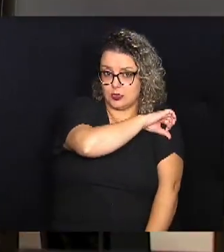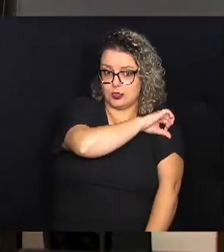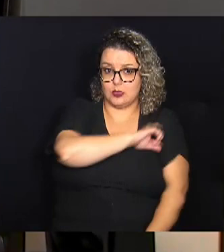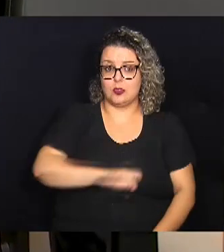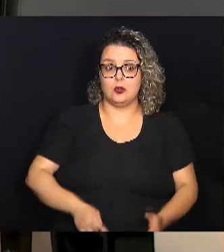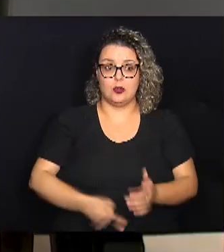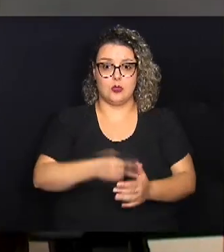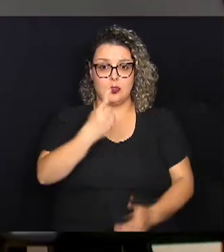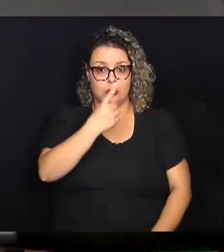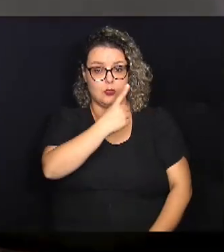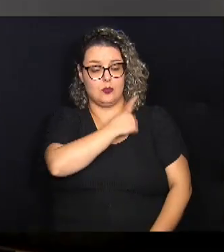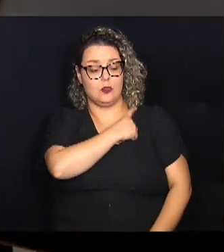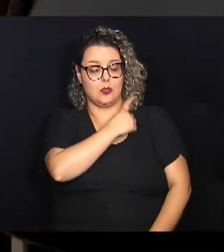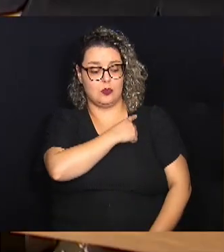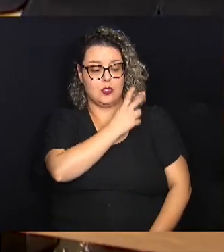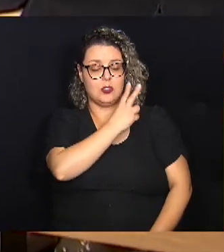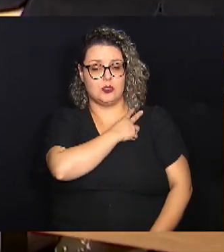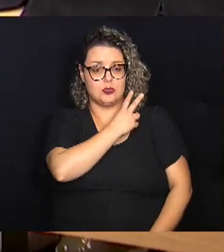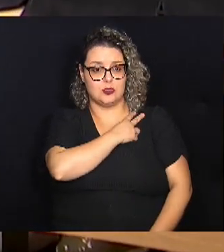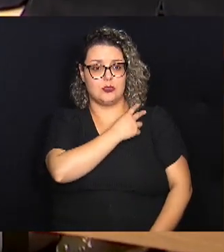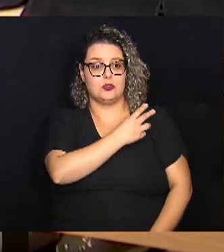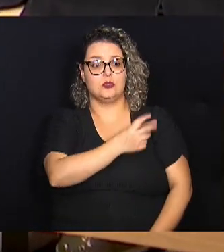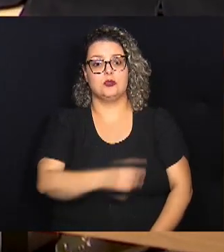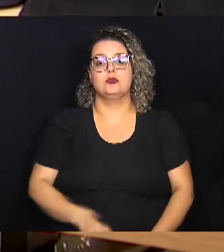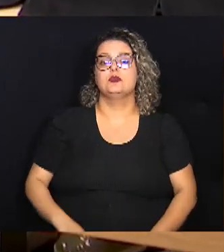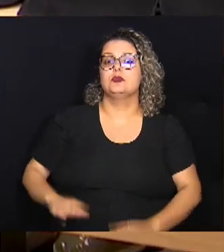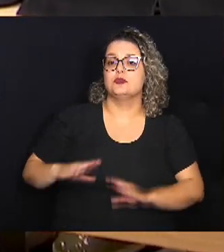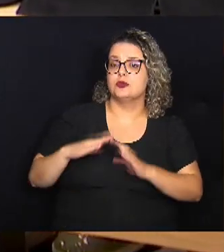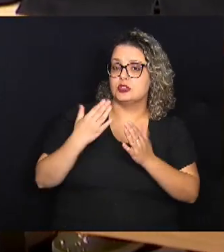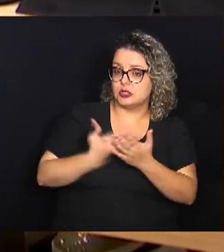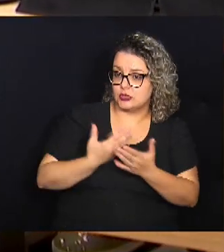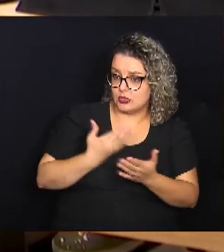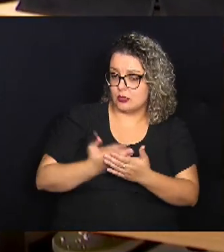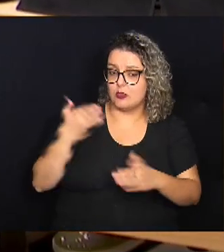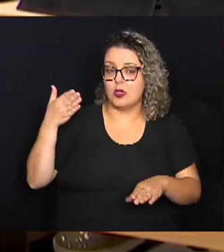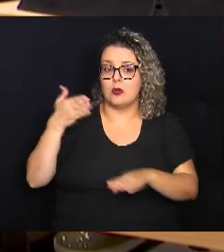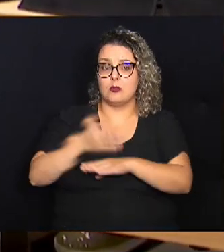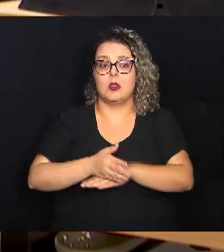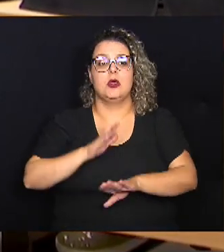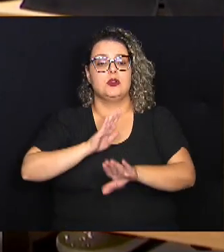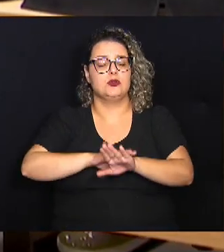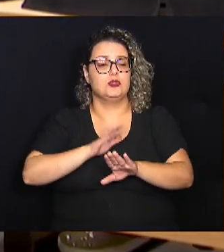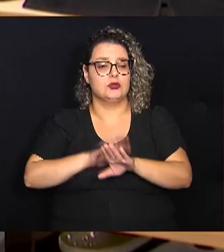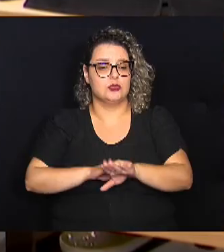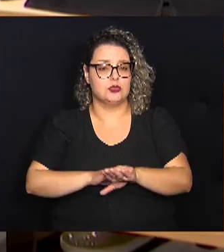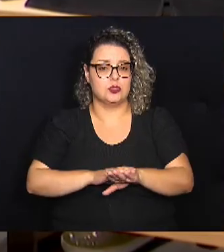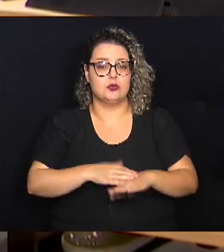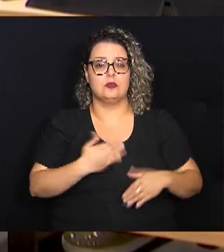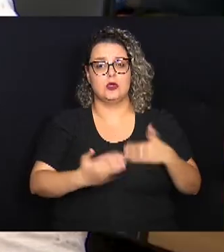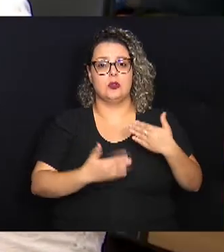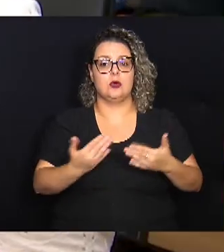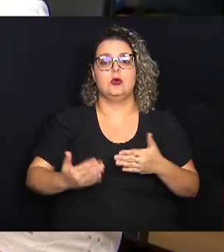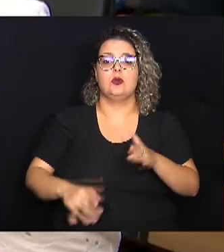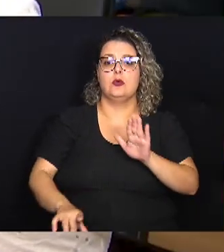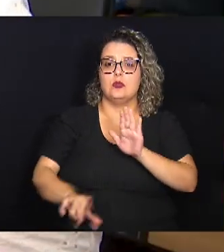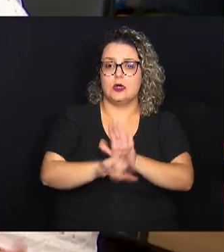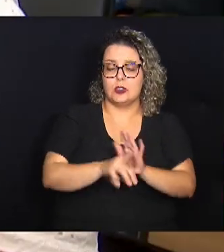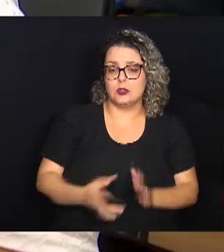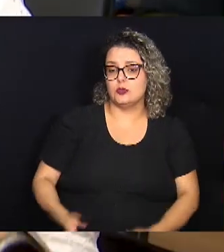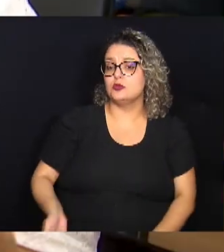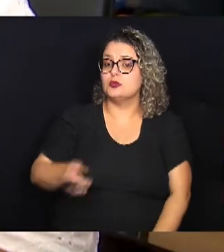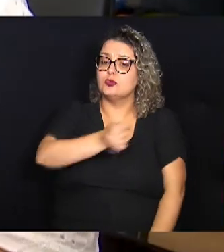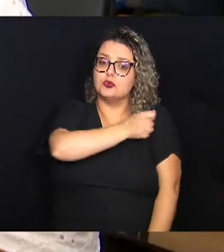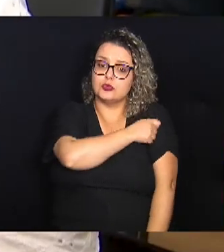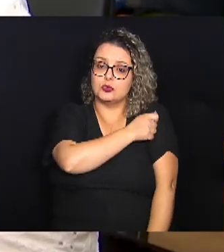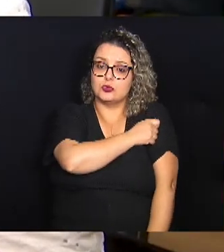e 2º ano do ensino médio, para participarem de uma atividade sobre o processo legislativo. Os alunos